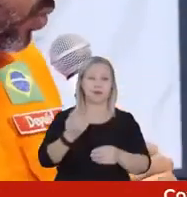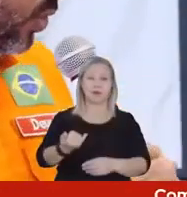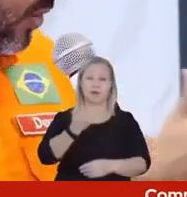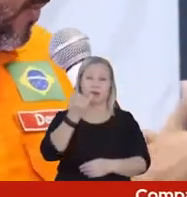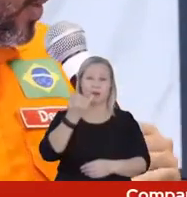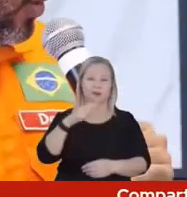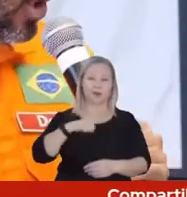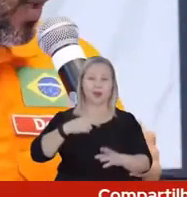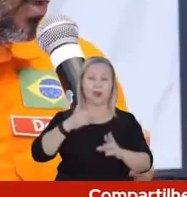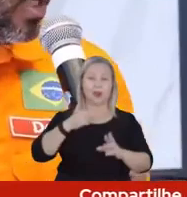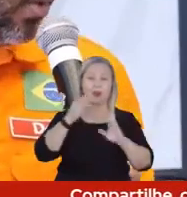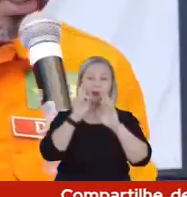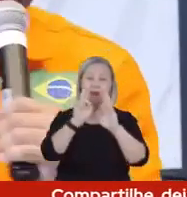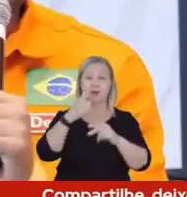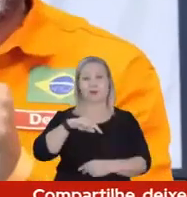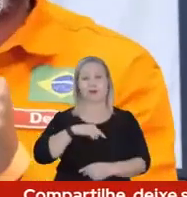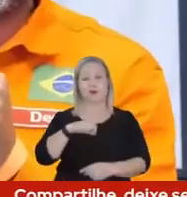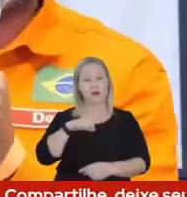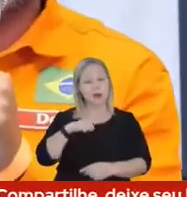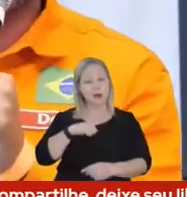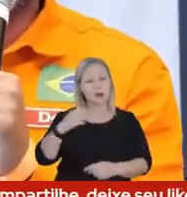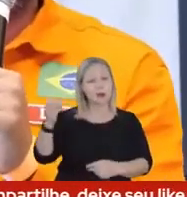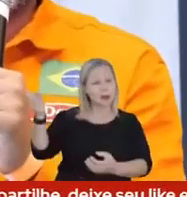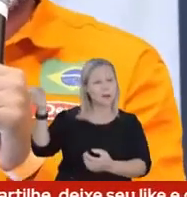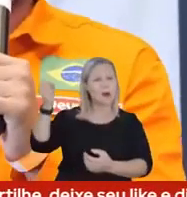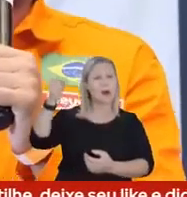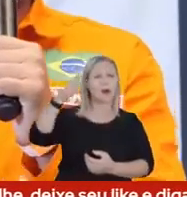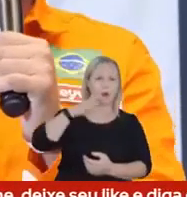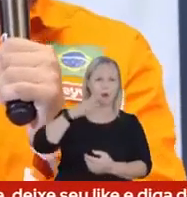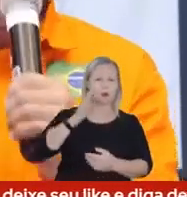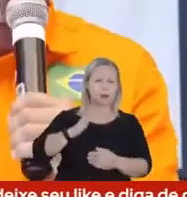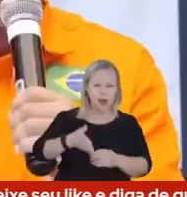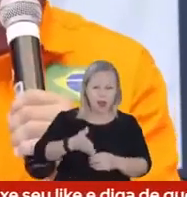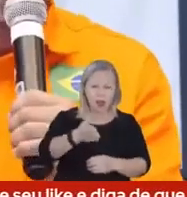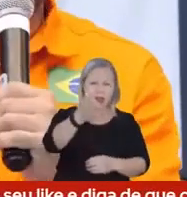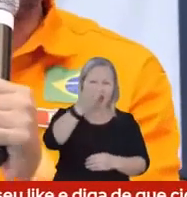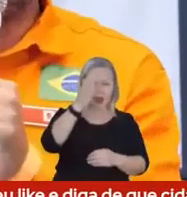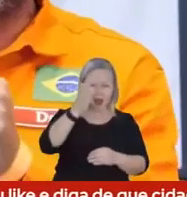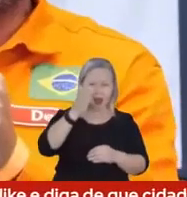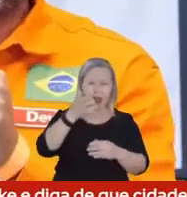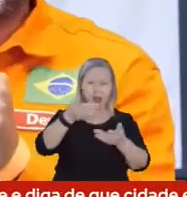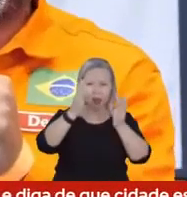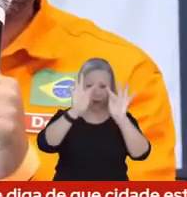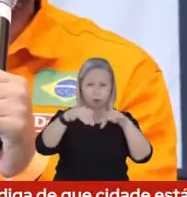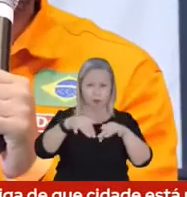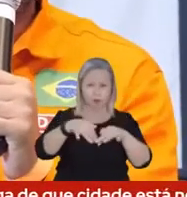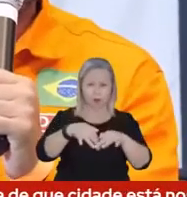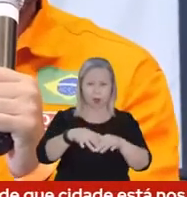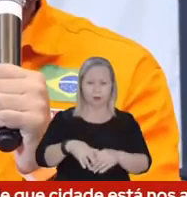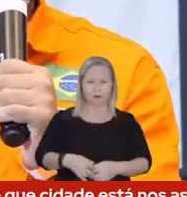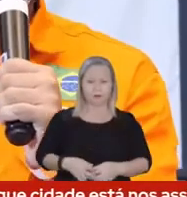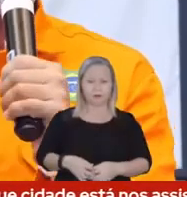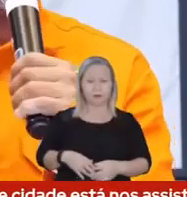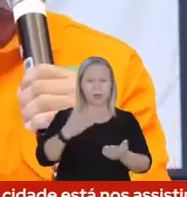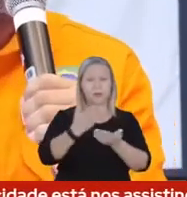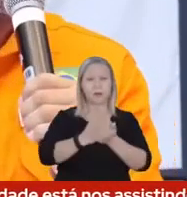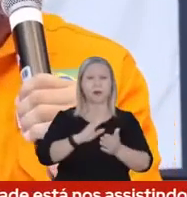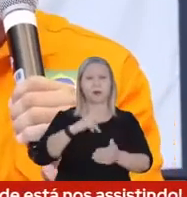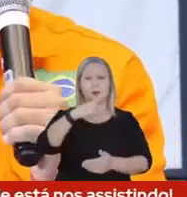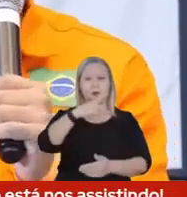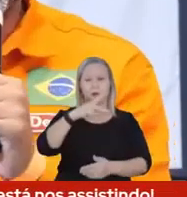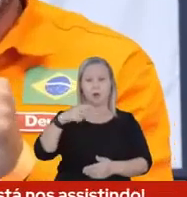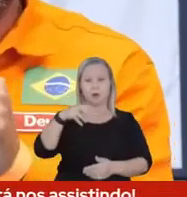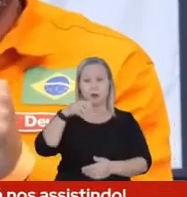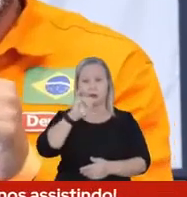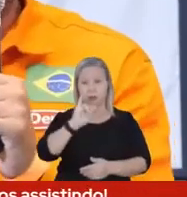no fim do túnel, que é o nosso presidente Luiz Inácio Lula da Silva, para acabar com o PPI, com o preço de paridade de importação, trazer uma nova